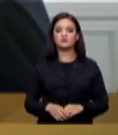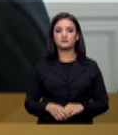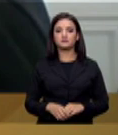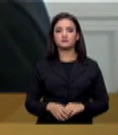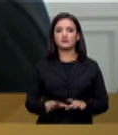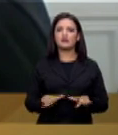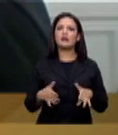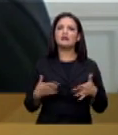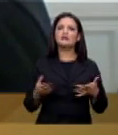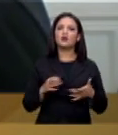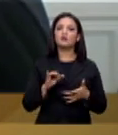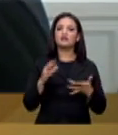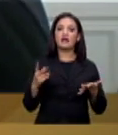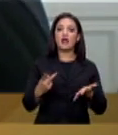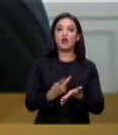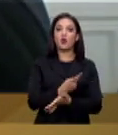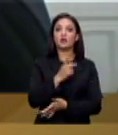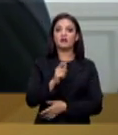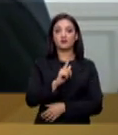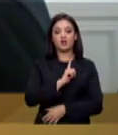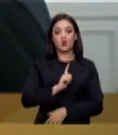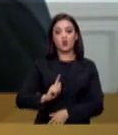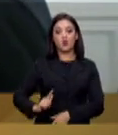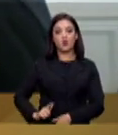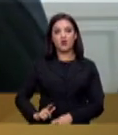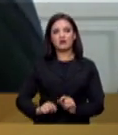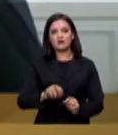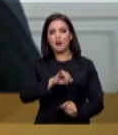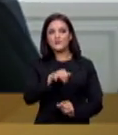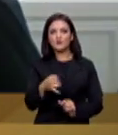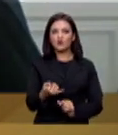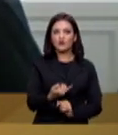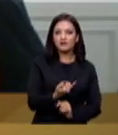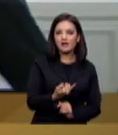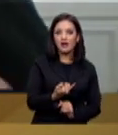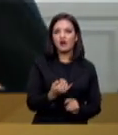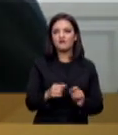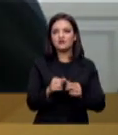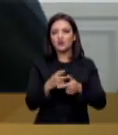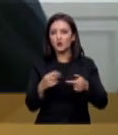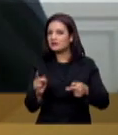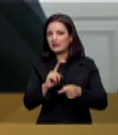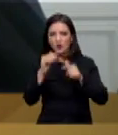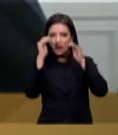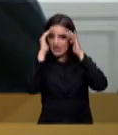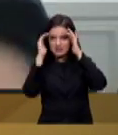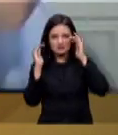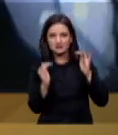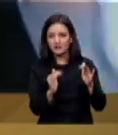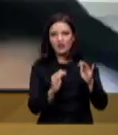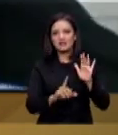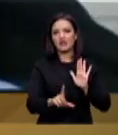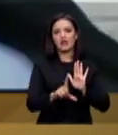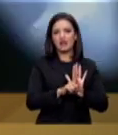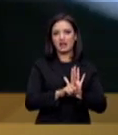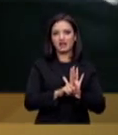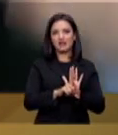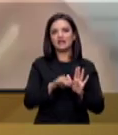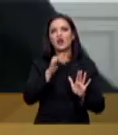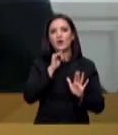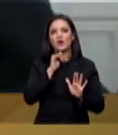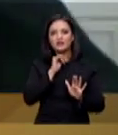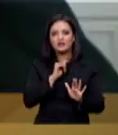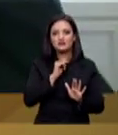eventual distorção na aplicação da lei, eventual desrespeito à própria aplicação da lei, 12 mais 12 mais